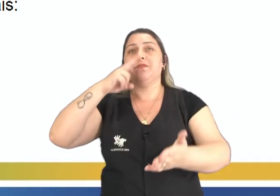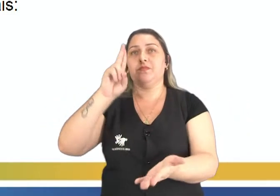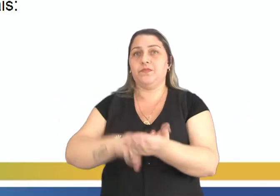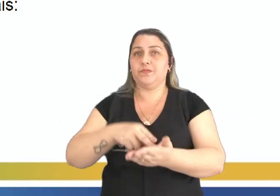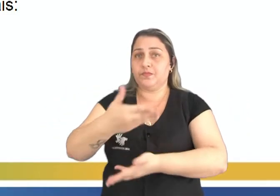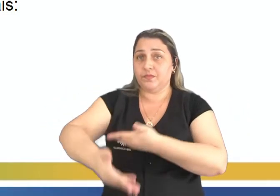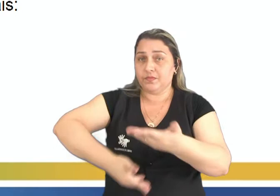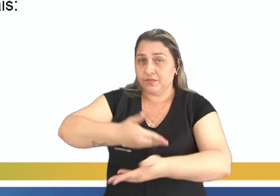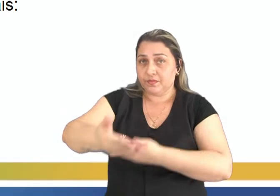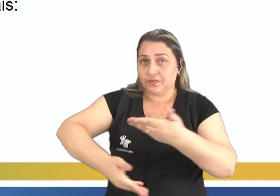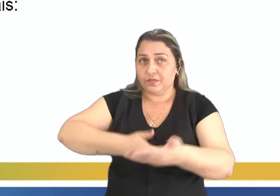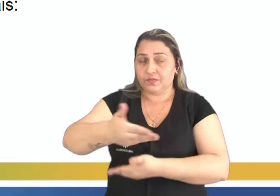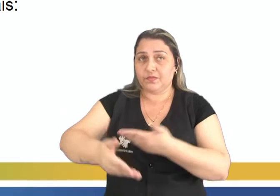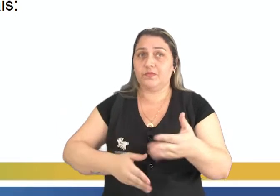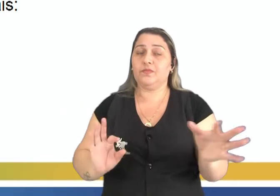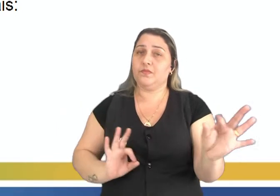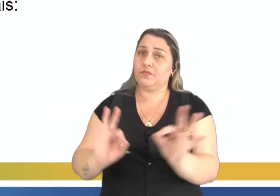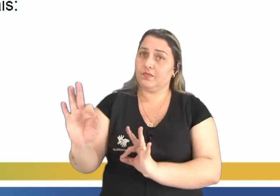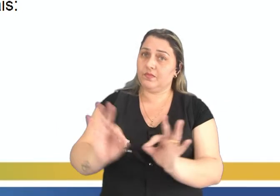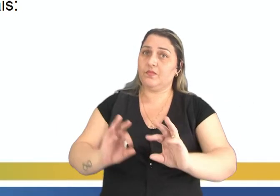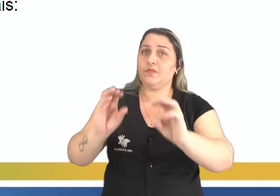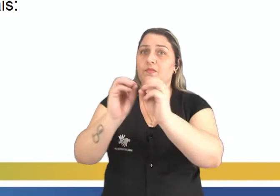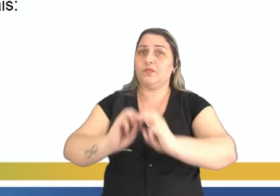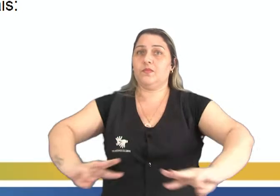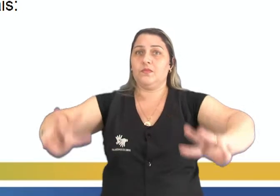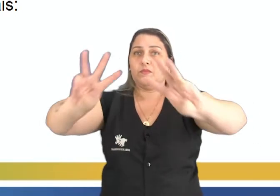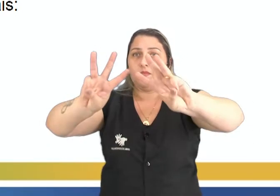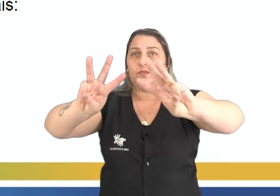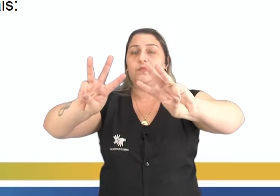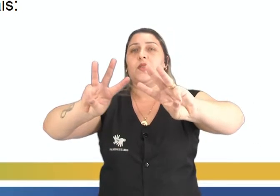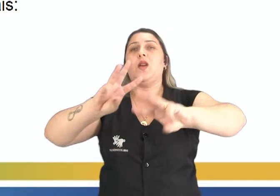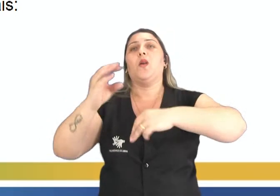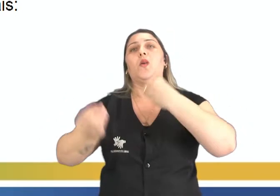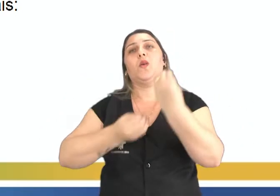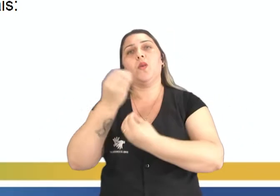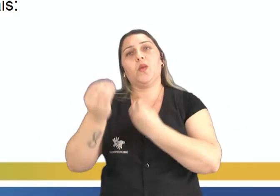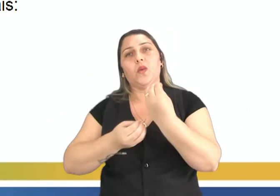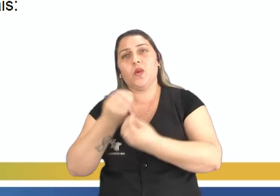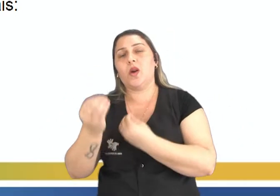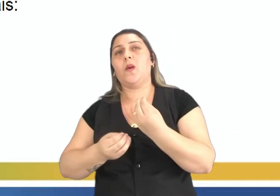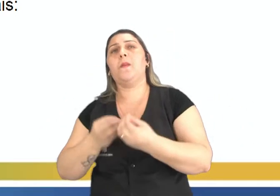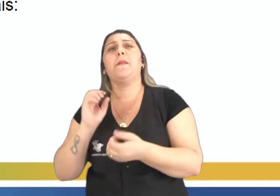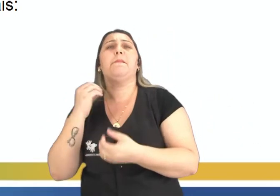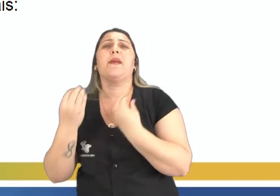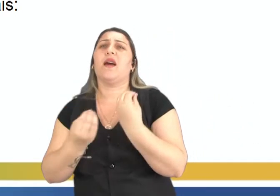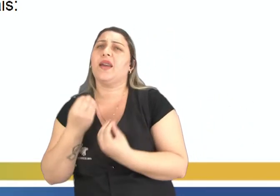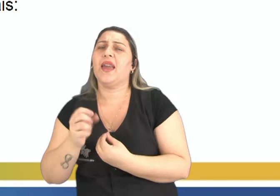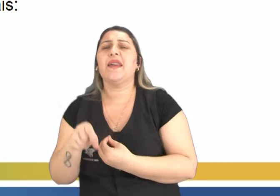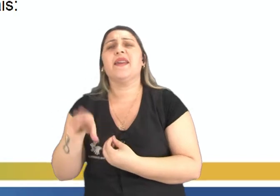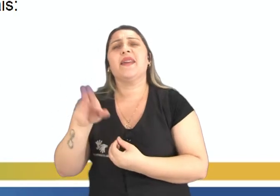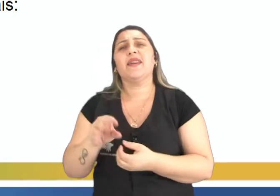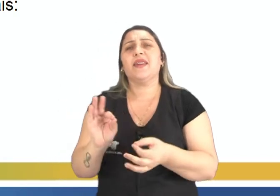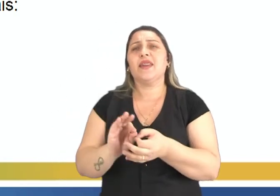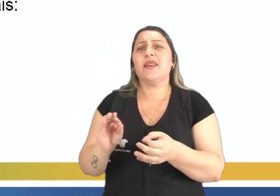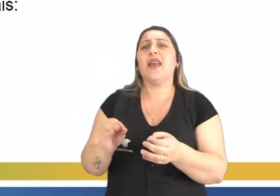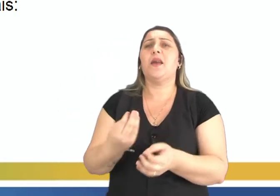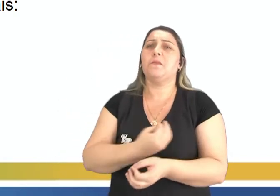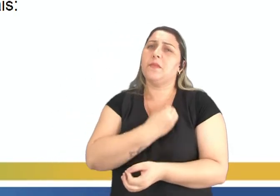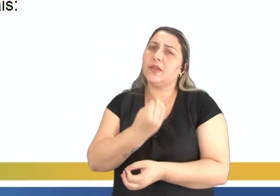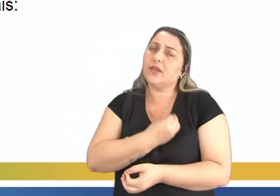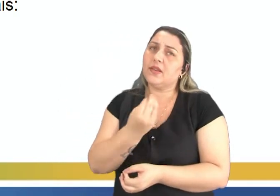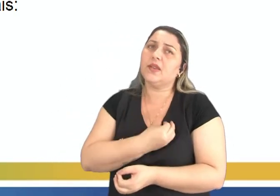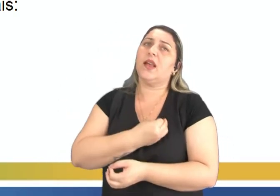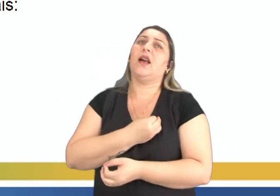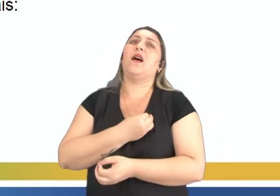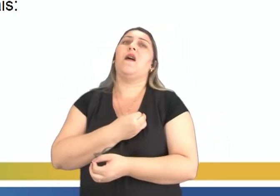mediar todas as formas de organização da ONU, como que ela vai funcionar, para que ela vai funcionar, quem vai fazer parte, quem pode fazer